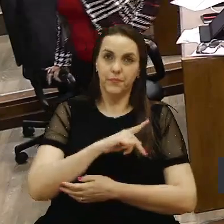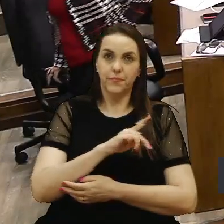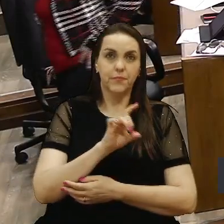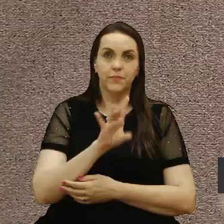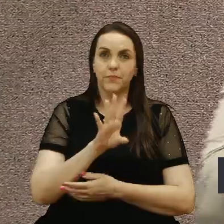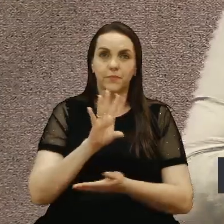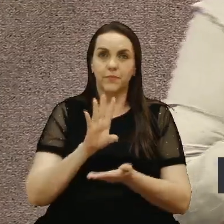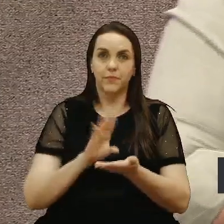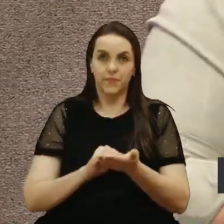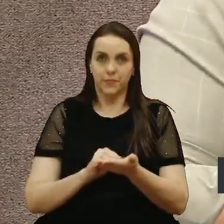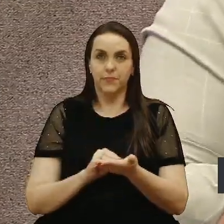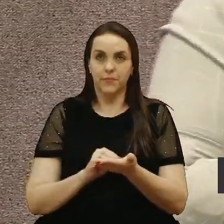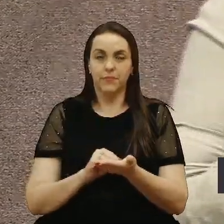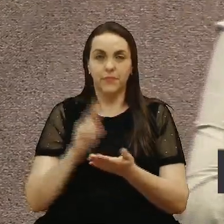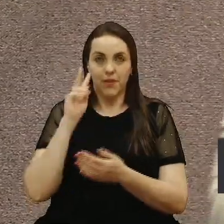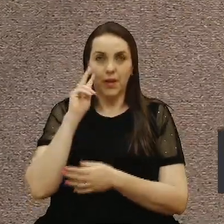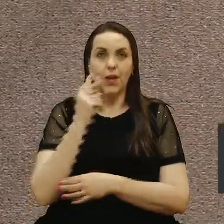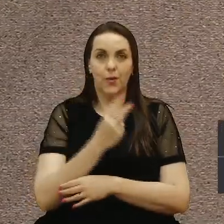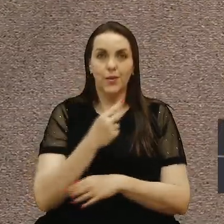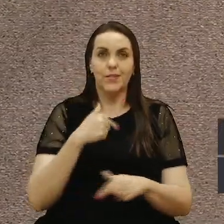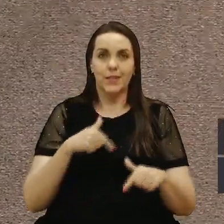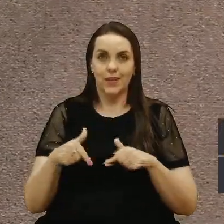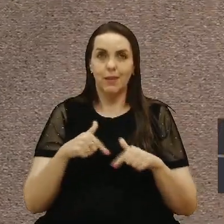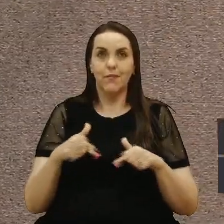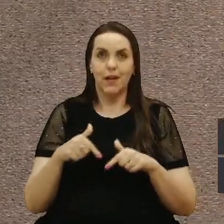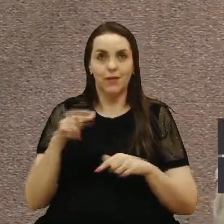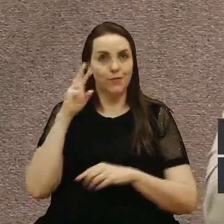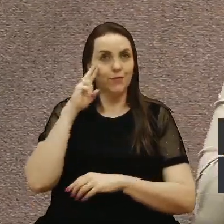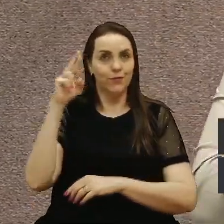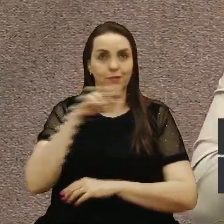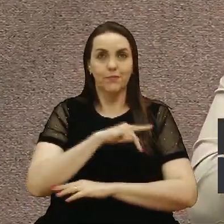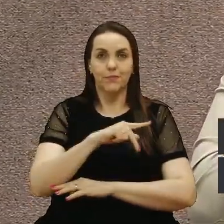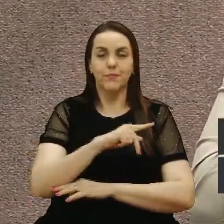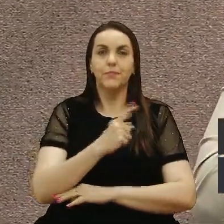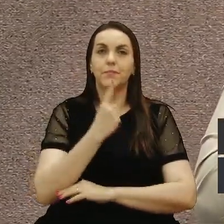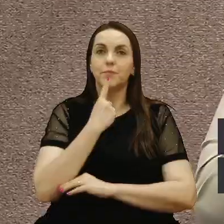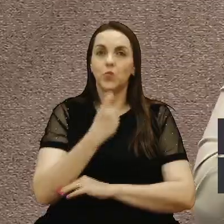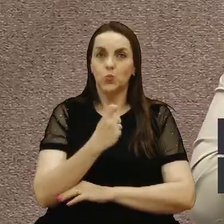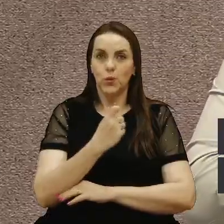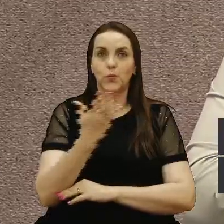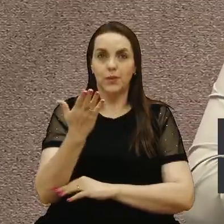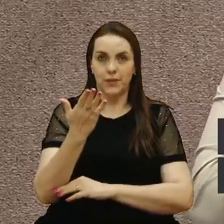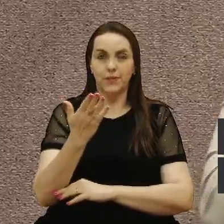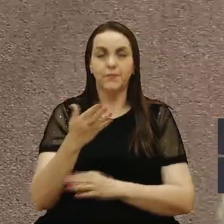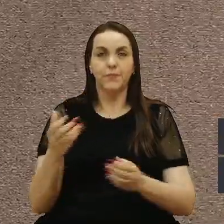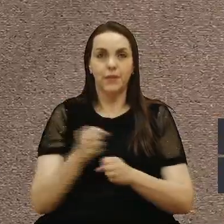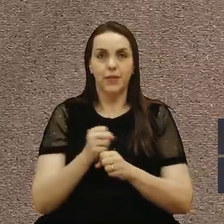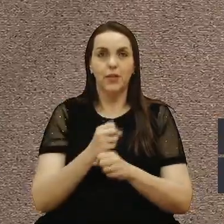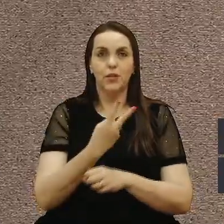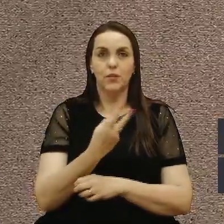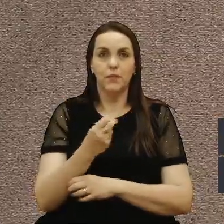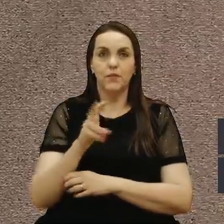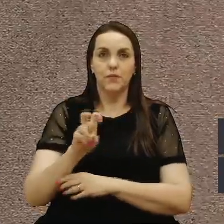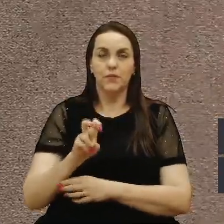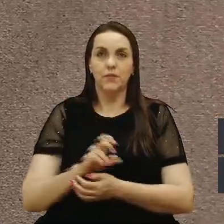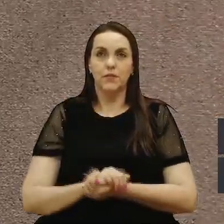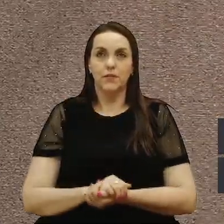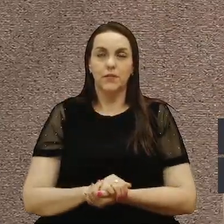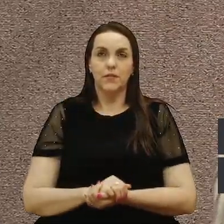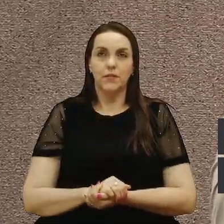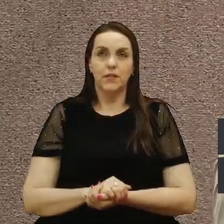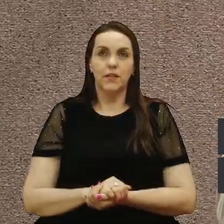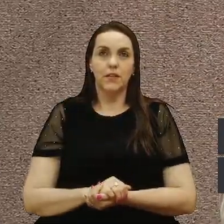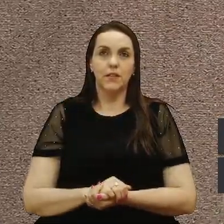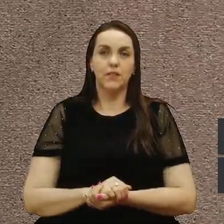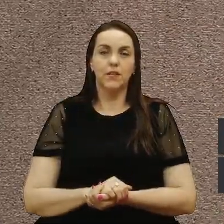registrar aqui e reconhecer o trabalho do diretor-presidente do SAMAI, João Wes, que vem fazendo nesse ano de 2025, como os colegas já,